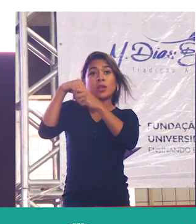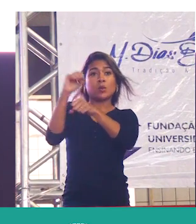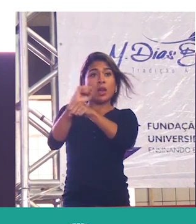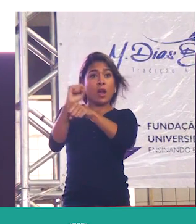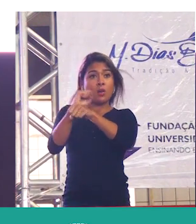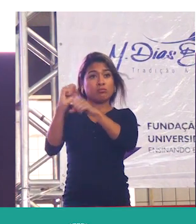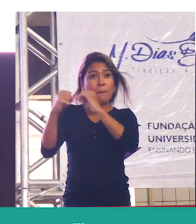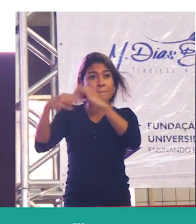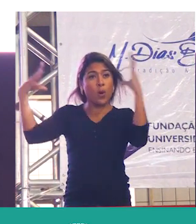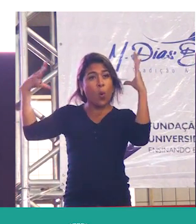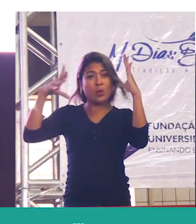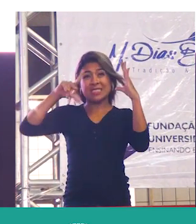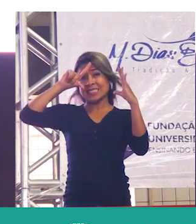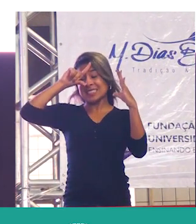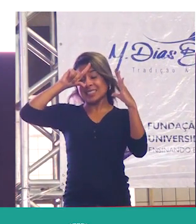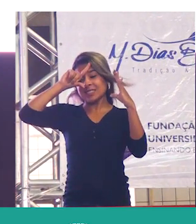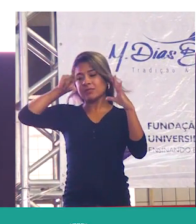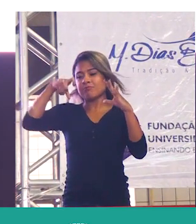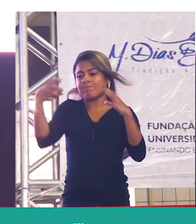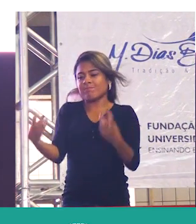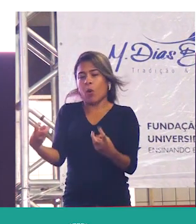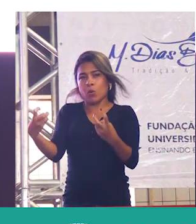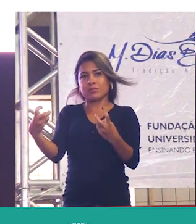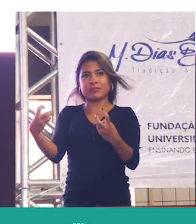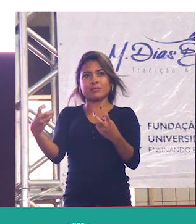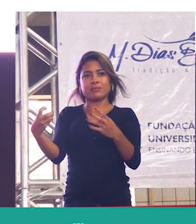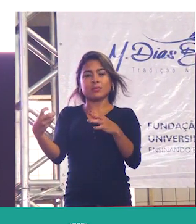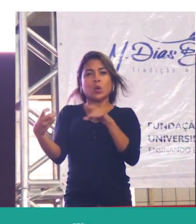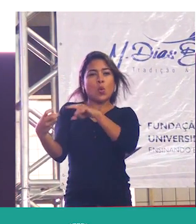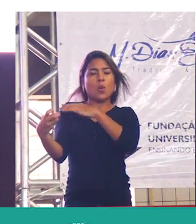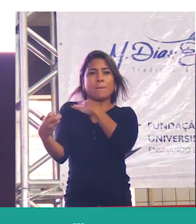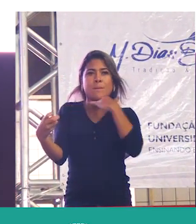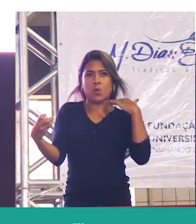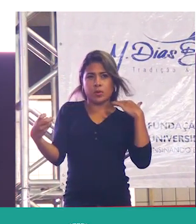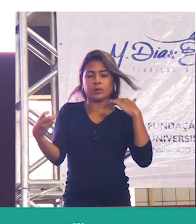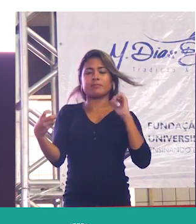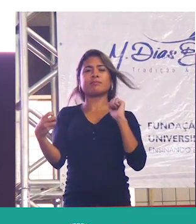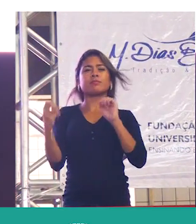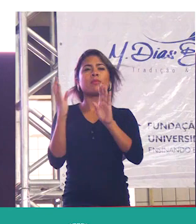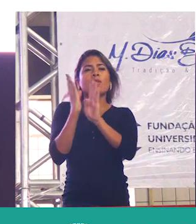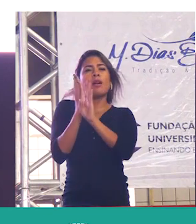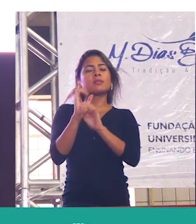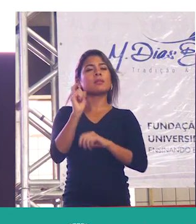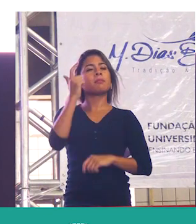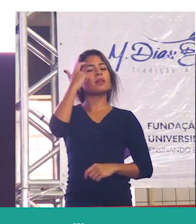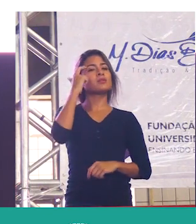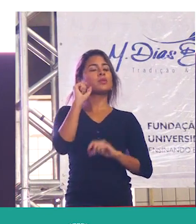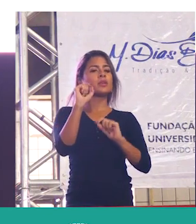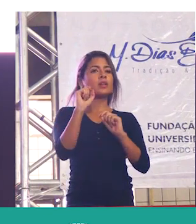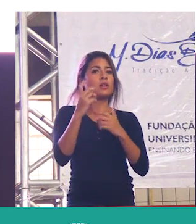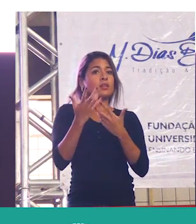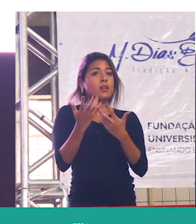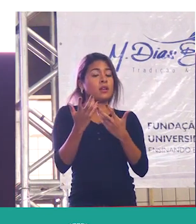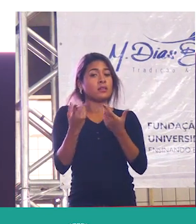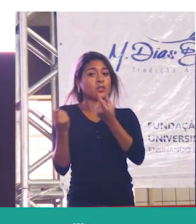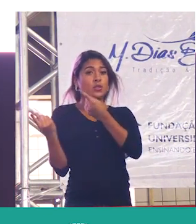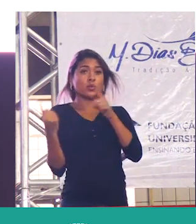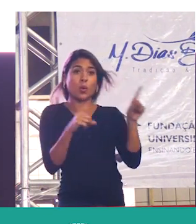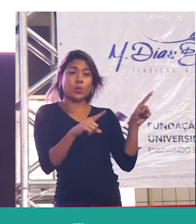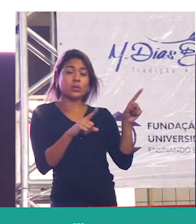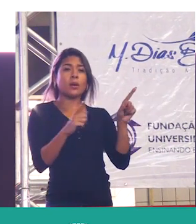explodiu, não deu certo. Porque a ideia de alguns era fazer esse atentado